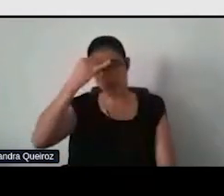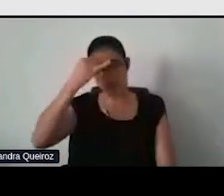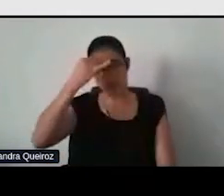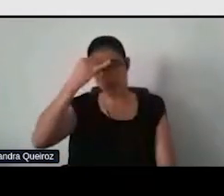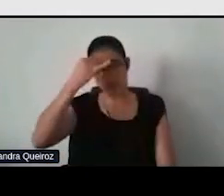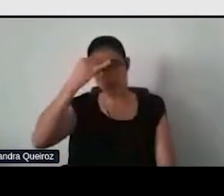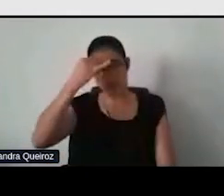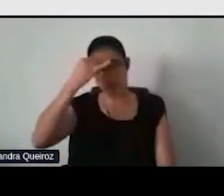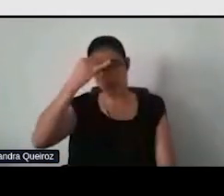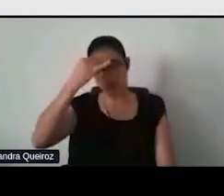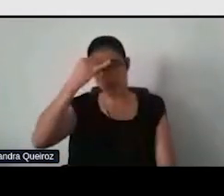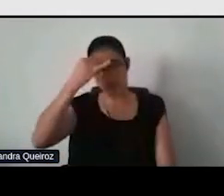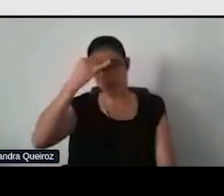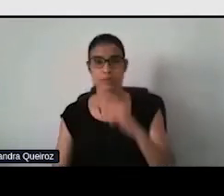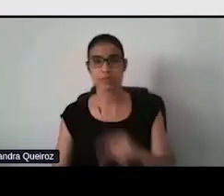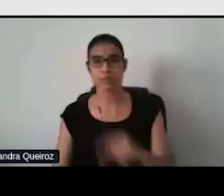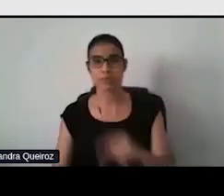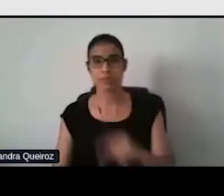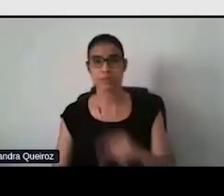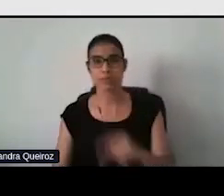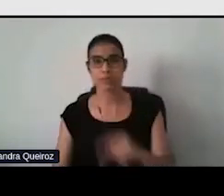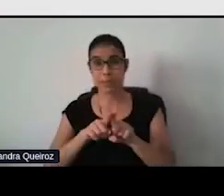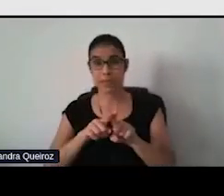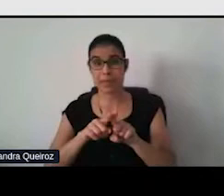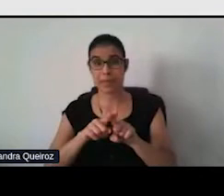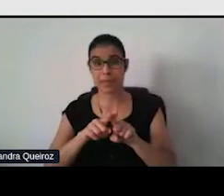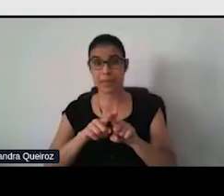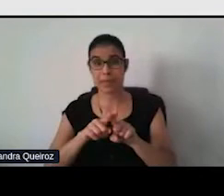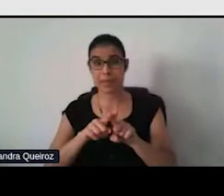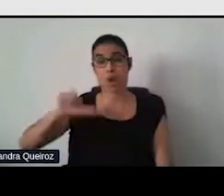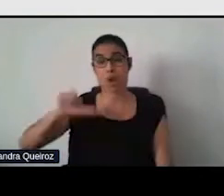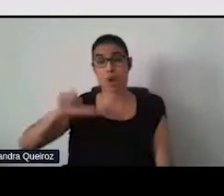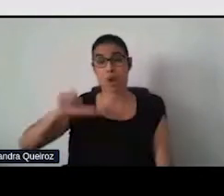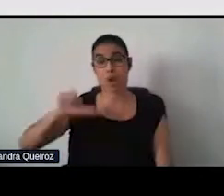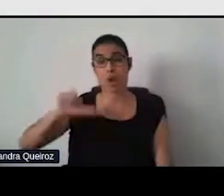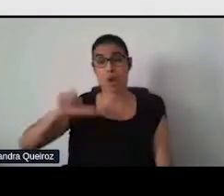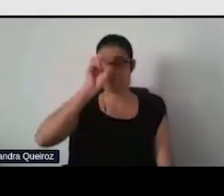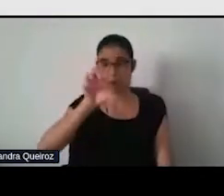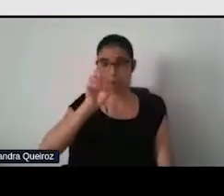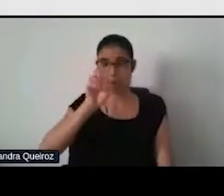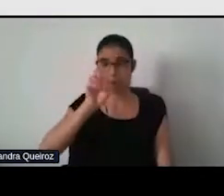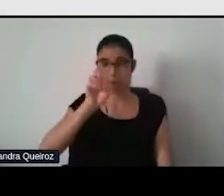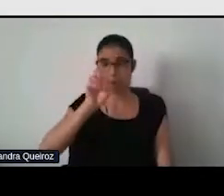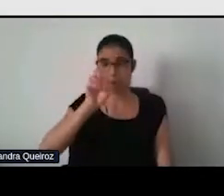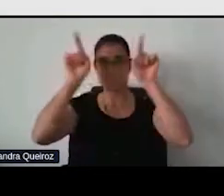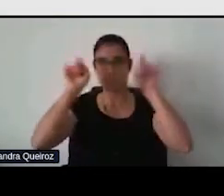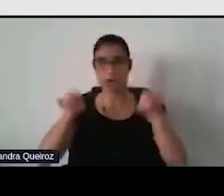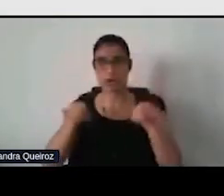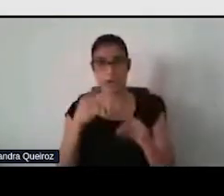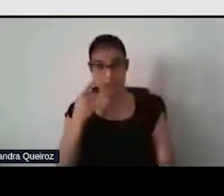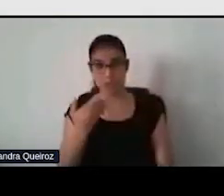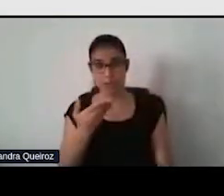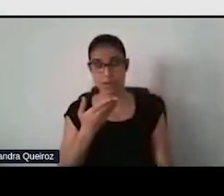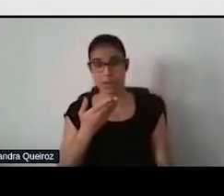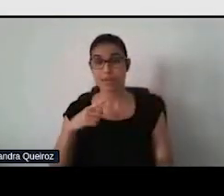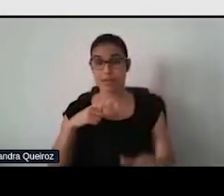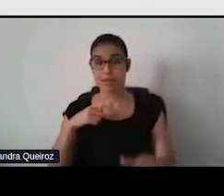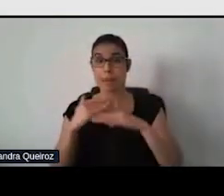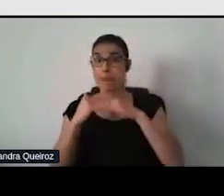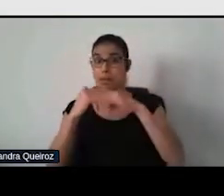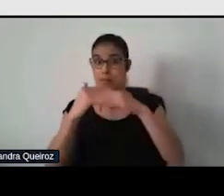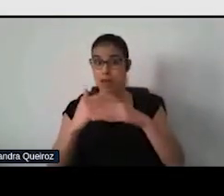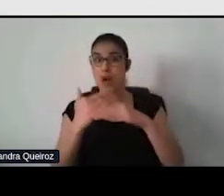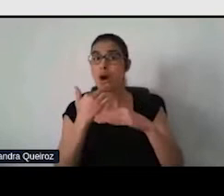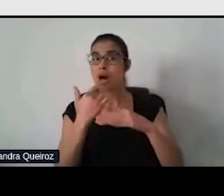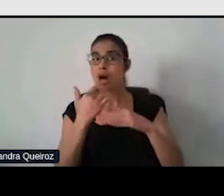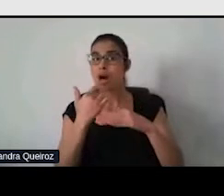Tem a lógica do semáforo, que o semáforo ele utiliza a posição padrão. Então, no semáforo, as cores estão sempre